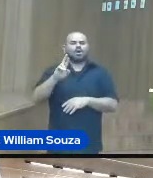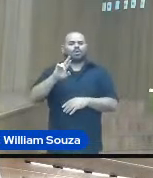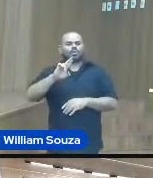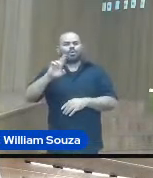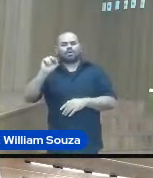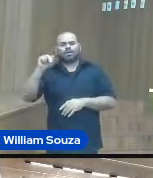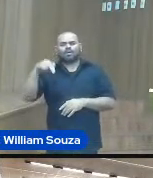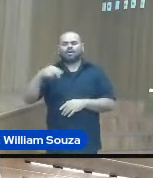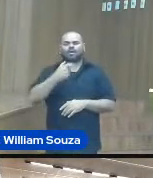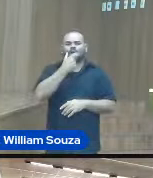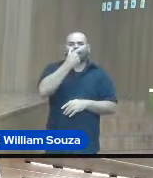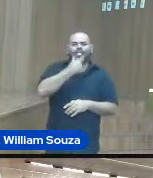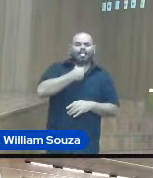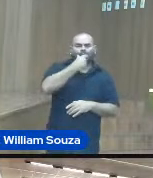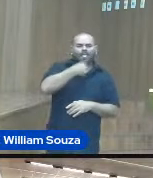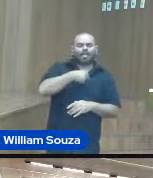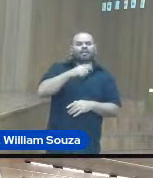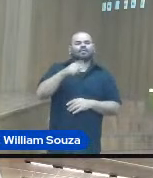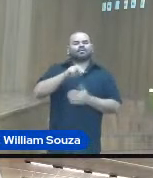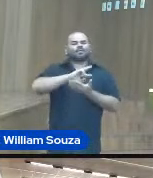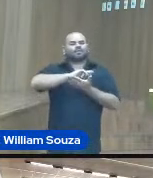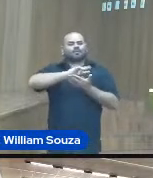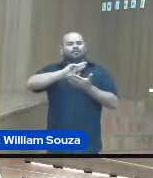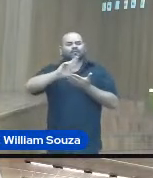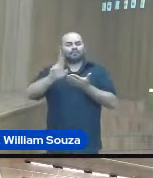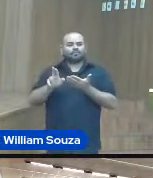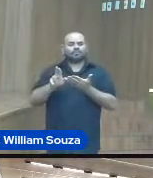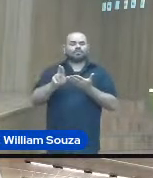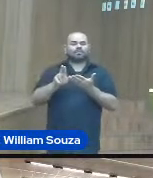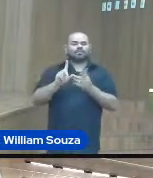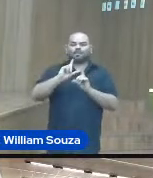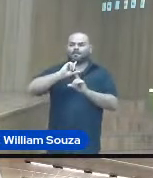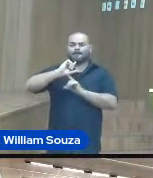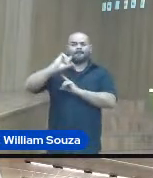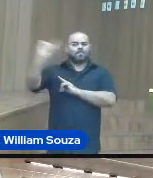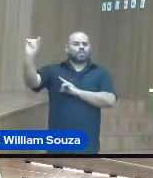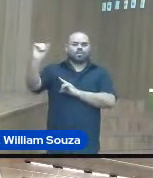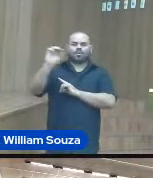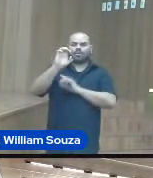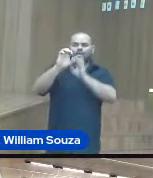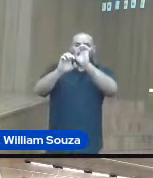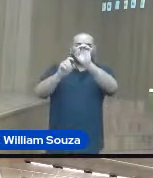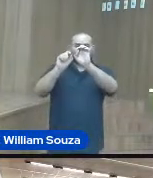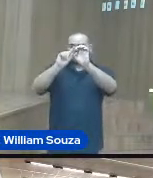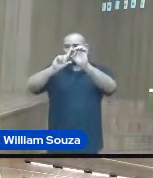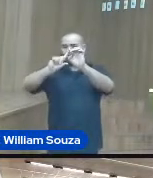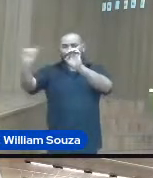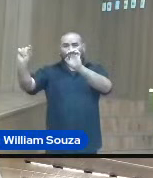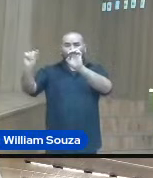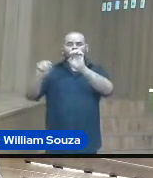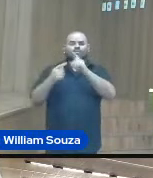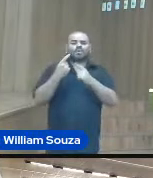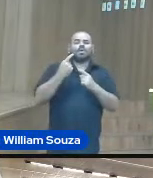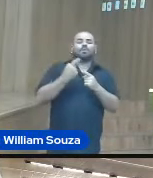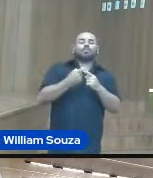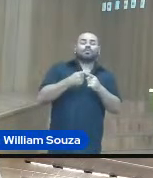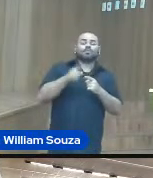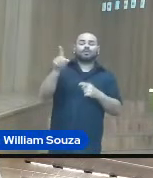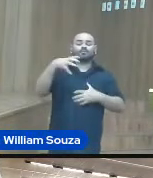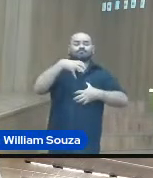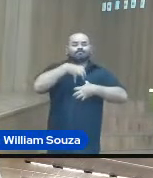Einstein, esses caras todos, eles fugiram da Europa. Eles viram que as coisas iam ruir.